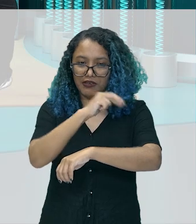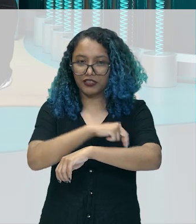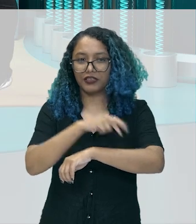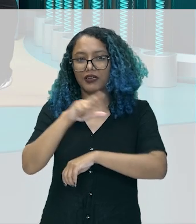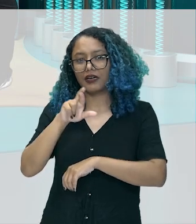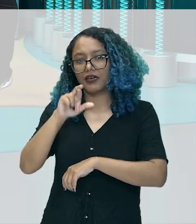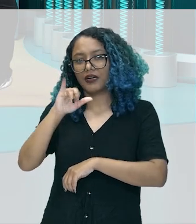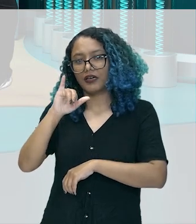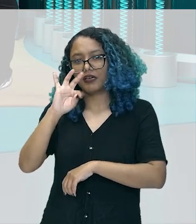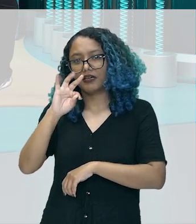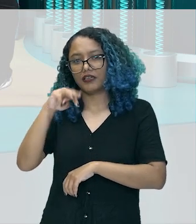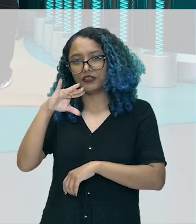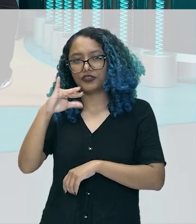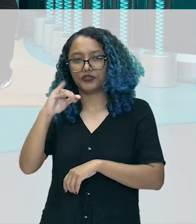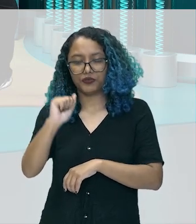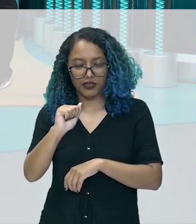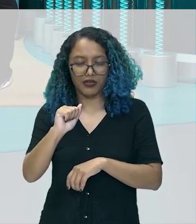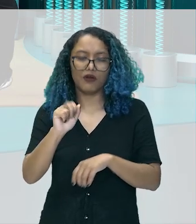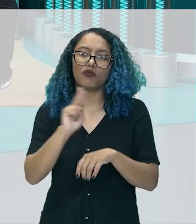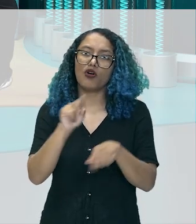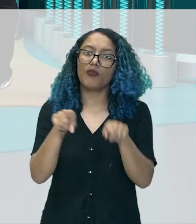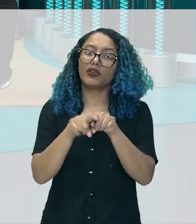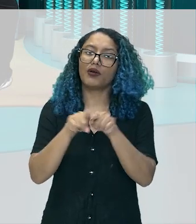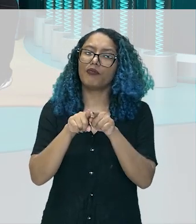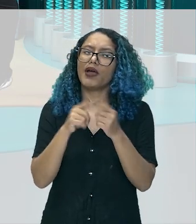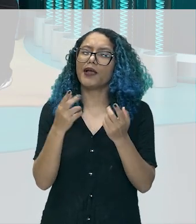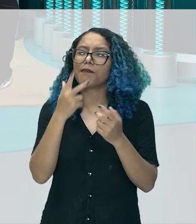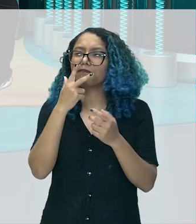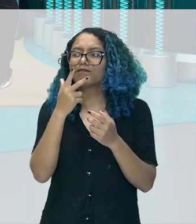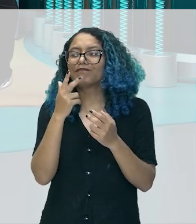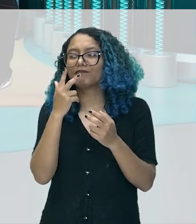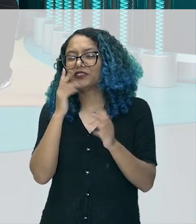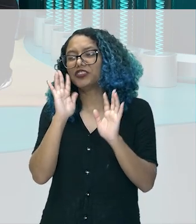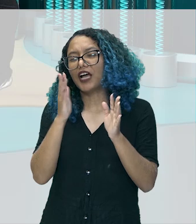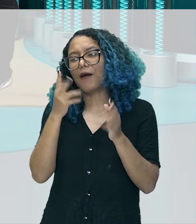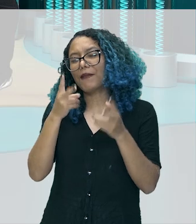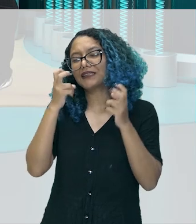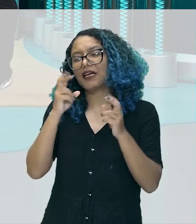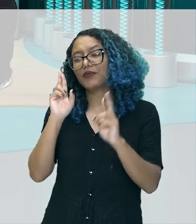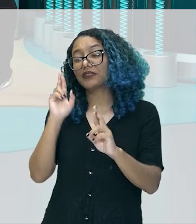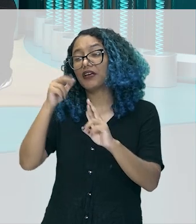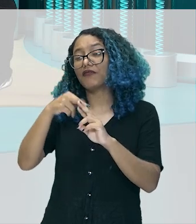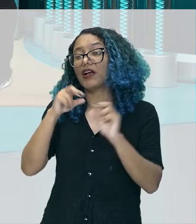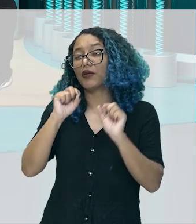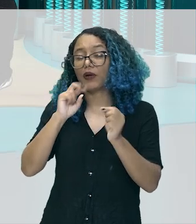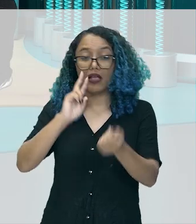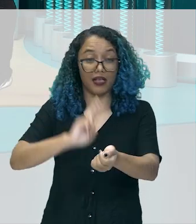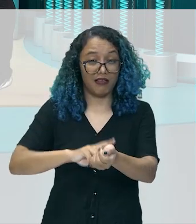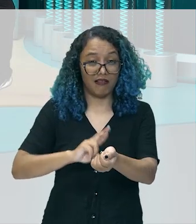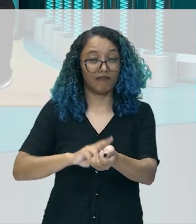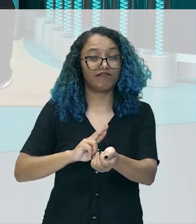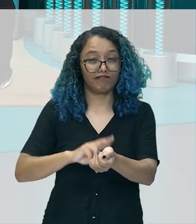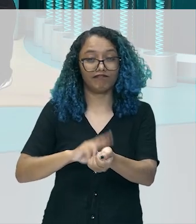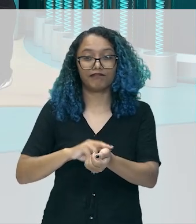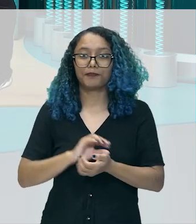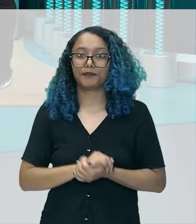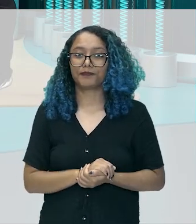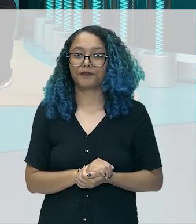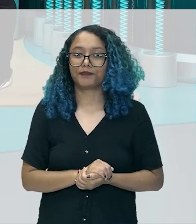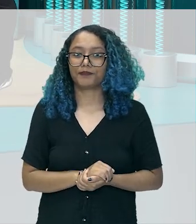da flexibilidade, do equilíbrio, da coordenação. Tudo vocês conseguem acompanhar nessa imagem, né? Então, a